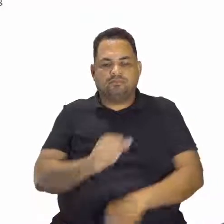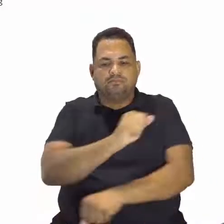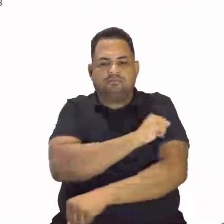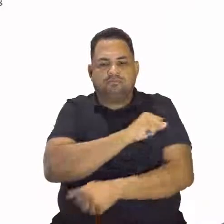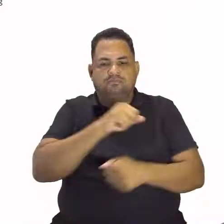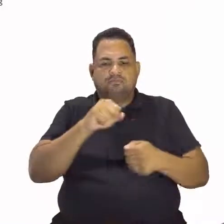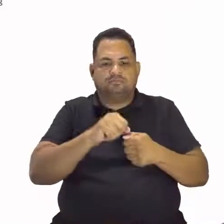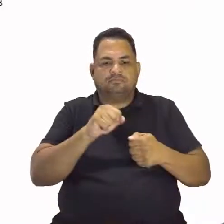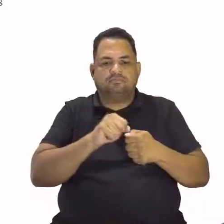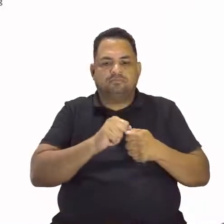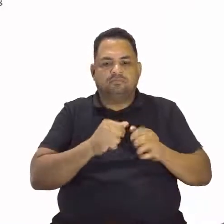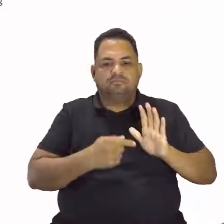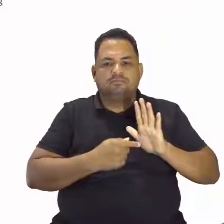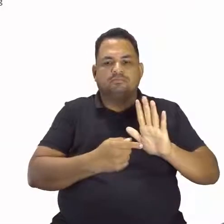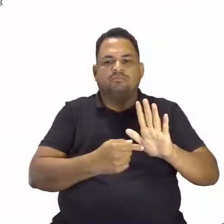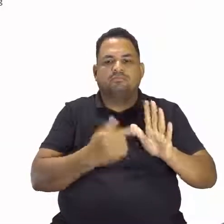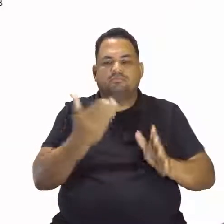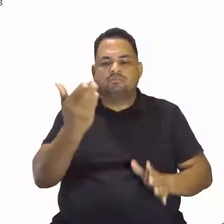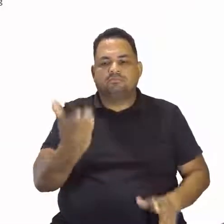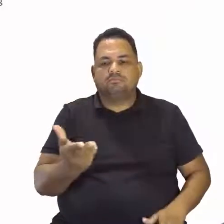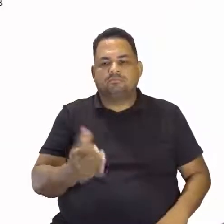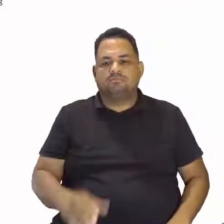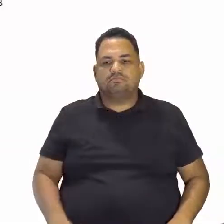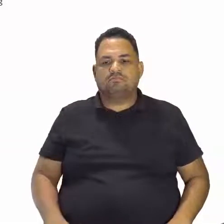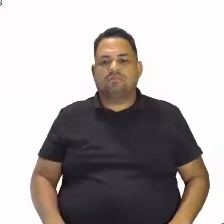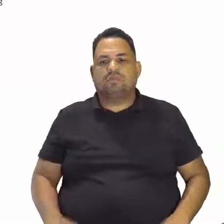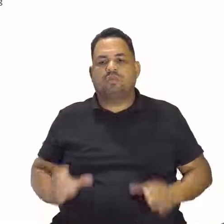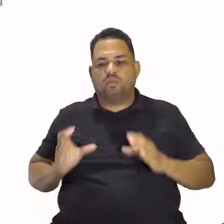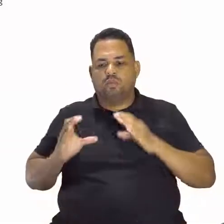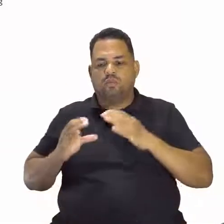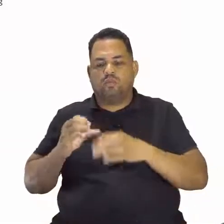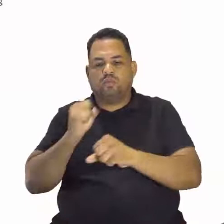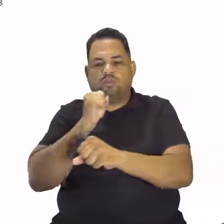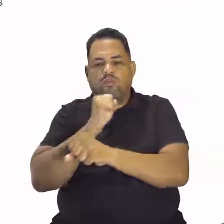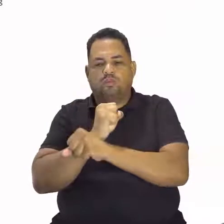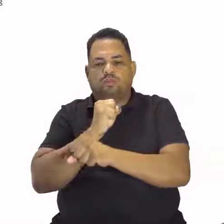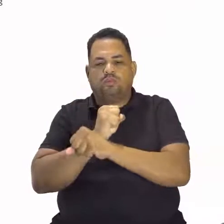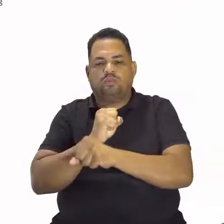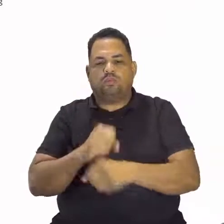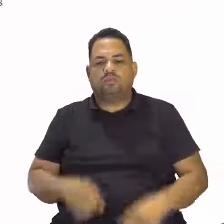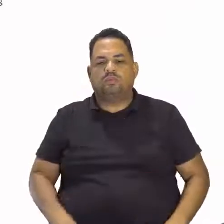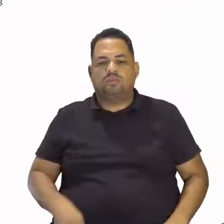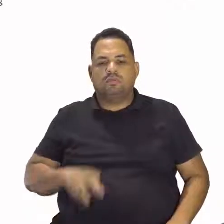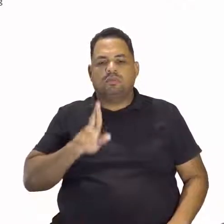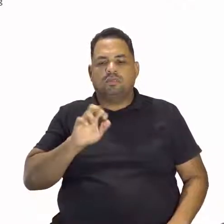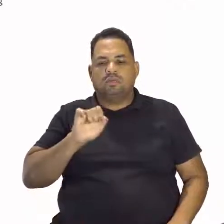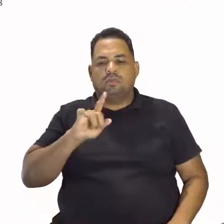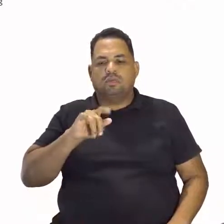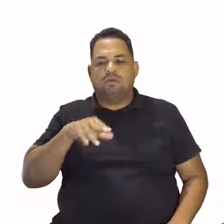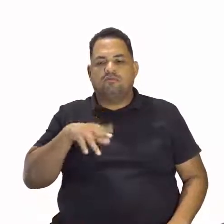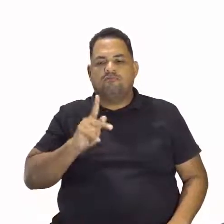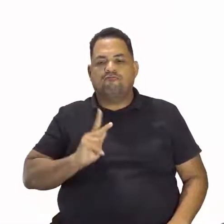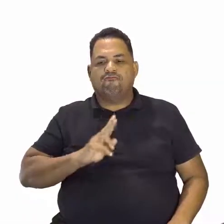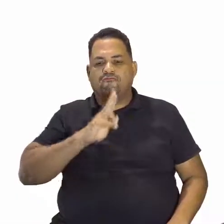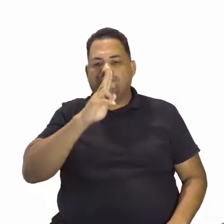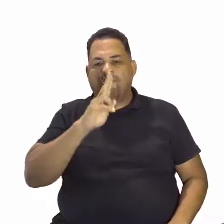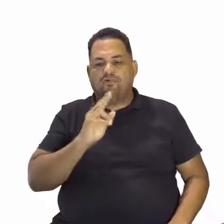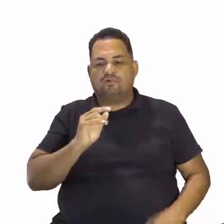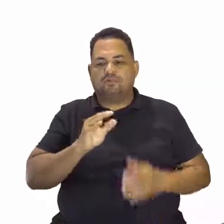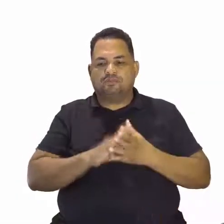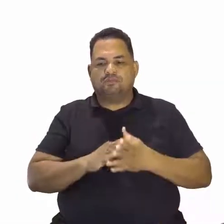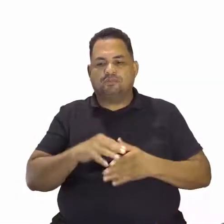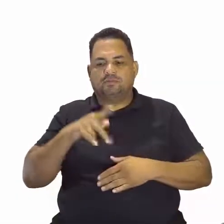esse retrato do quilombo ali, Real Forte Príncipe. Foi um prazer mesmo receber esse trabalho de